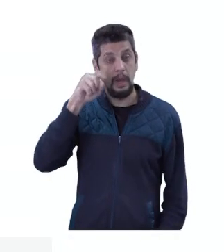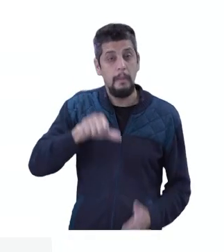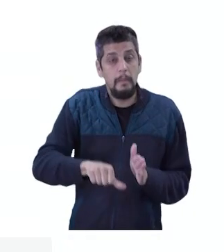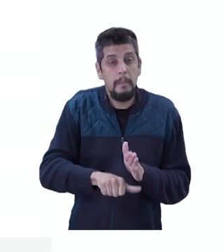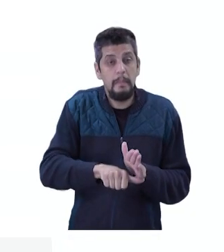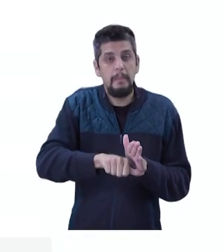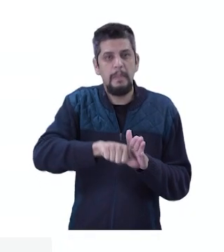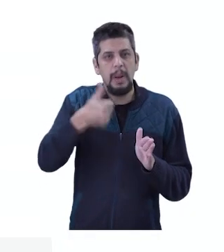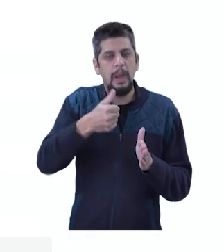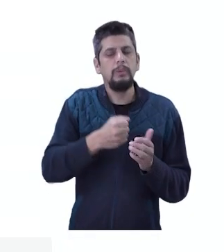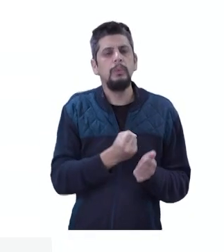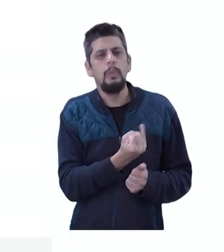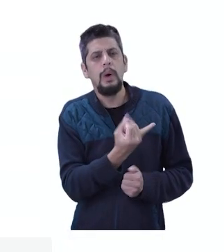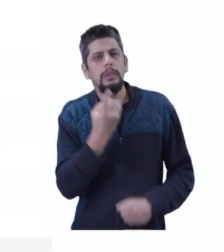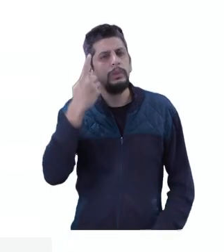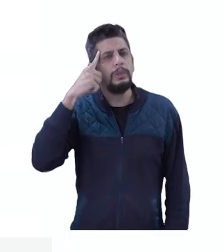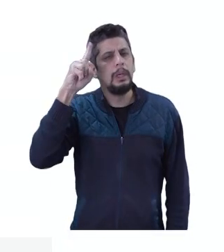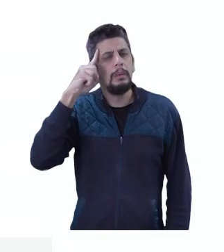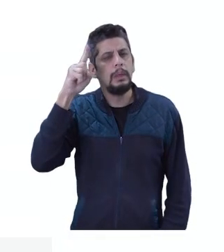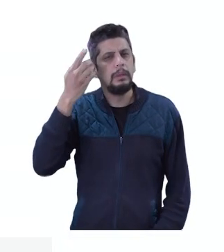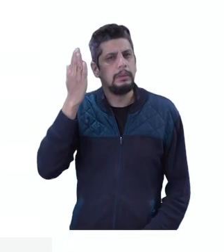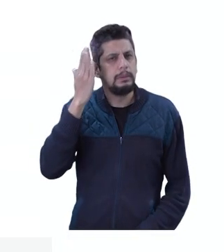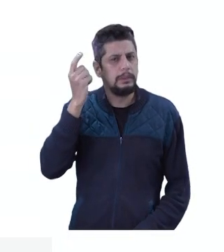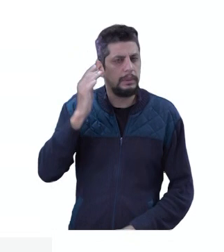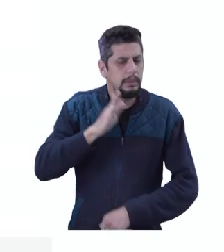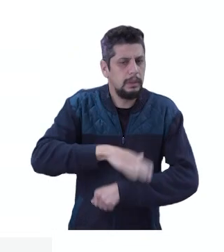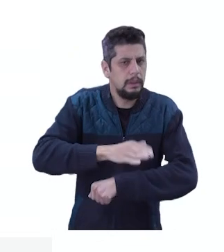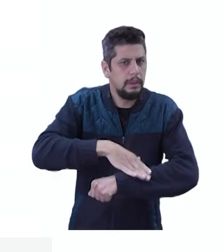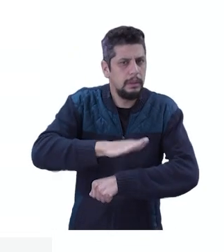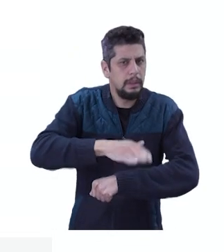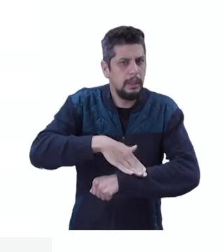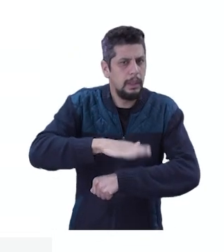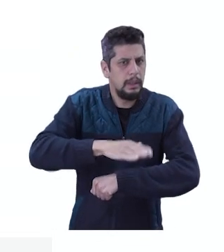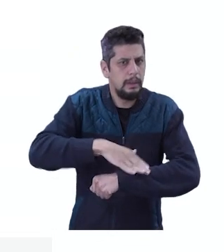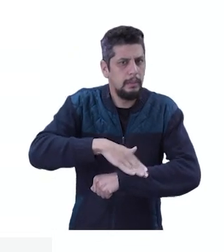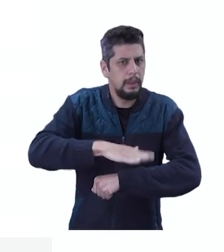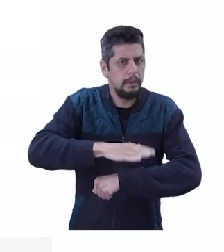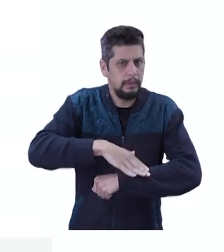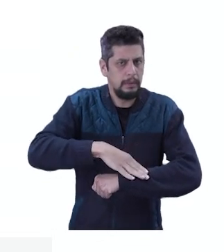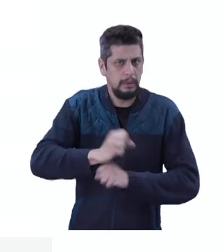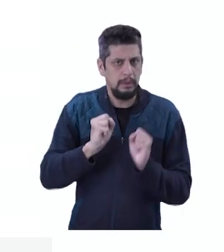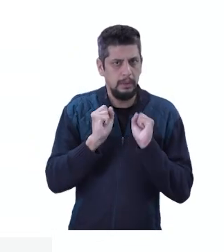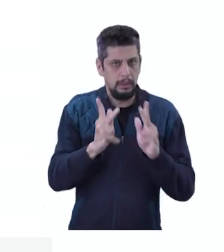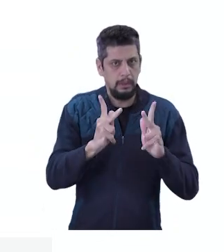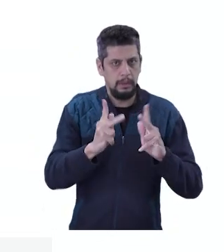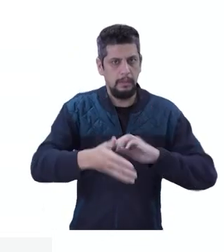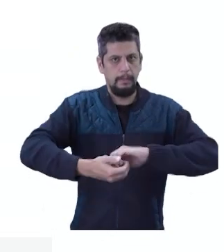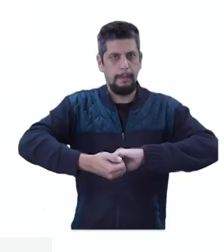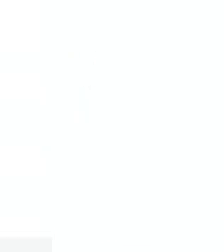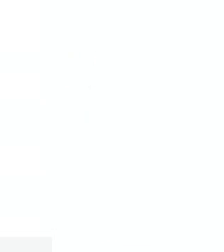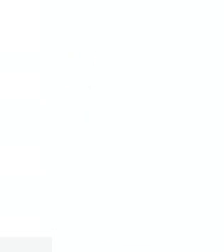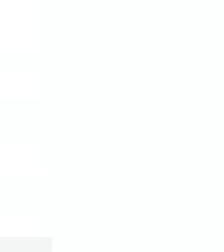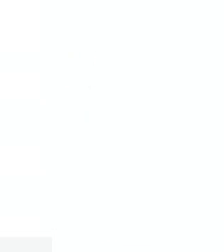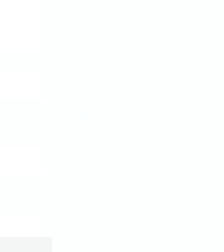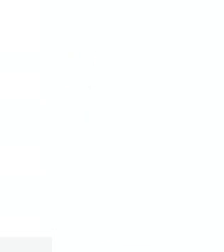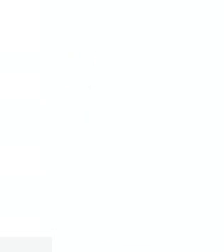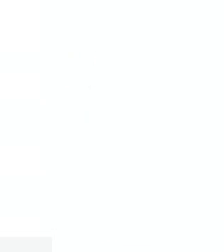1º, quantos dias? Certo. Deixa eu pensar e vamos dar um tempinho para as crianças pensarem também? Também. Então tá certo.